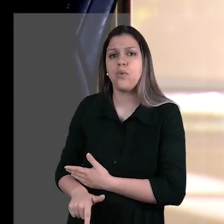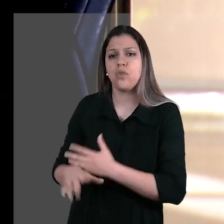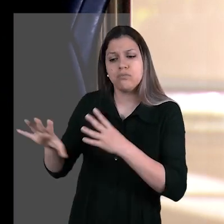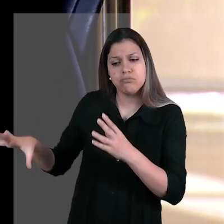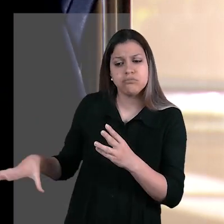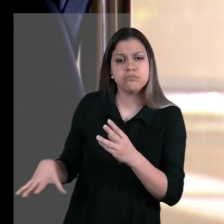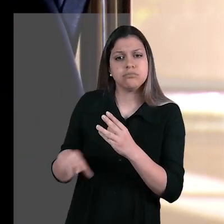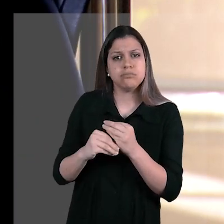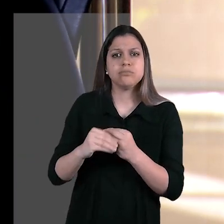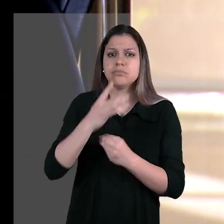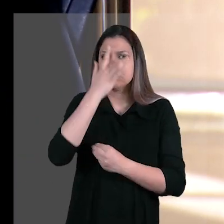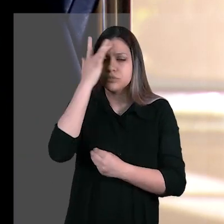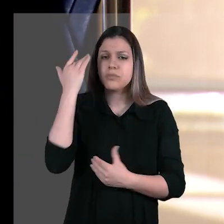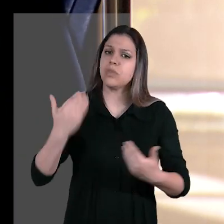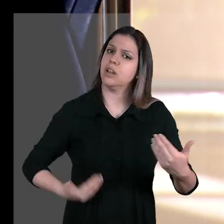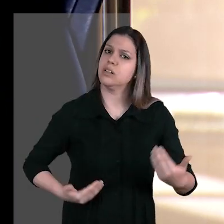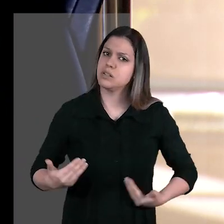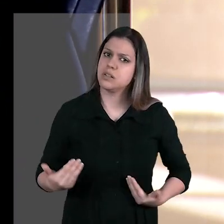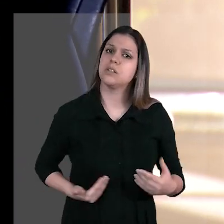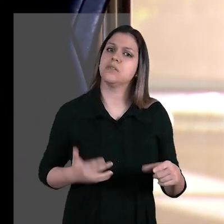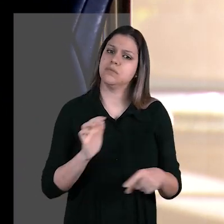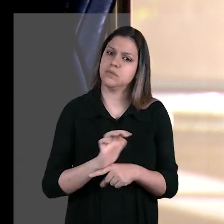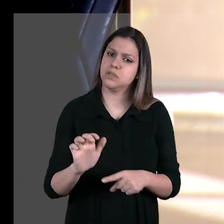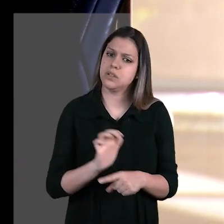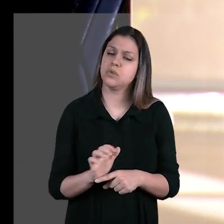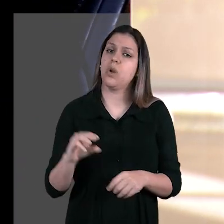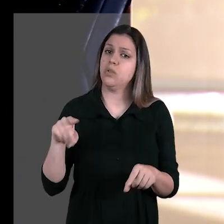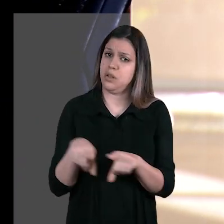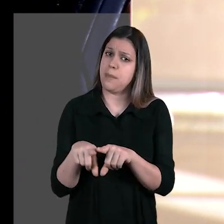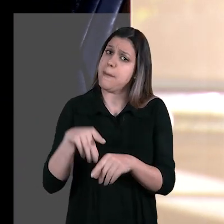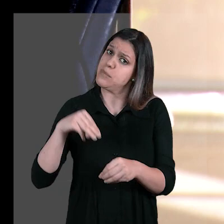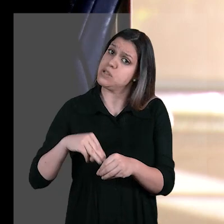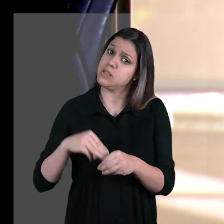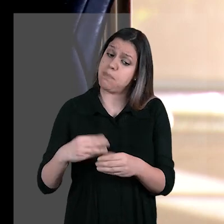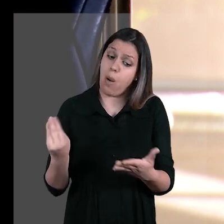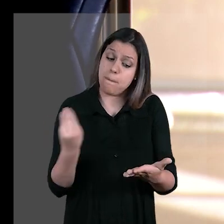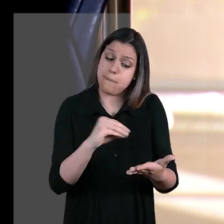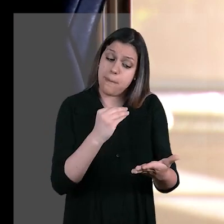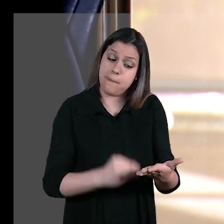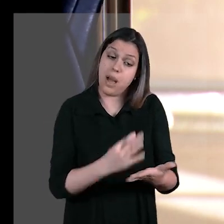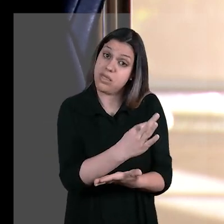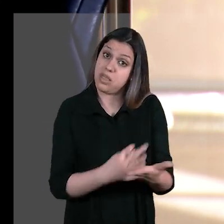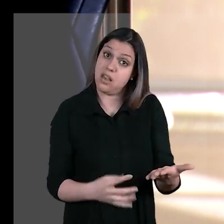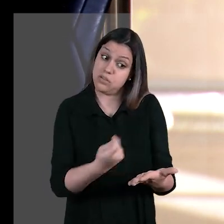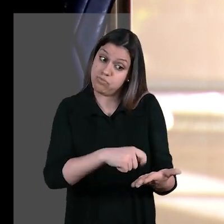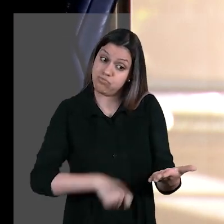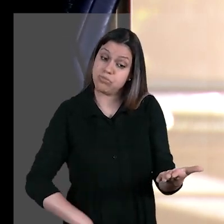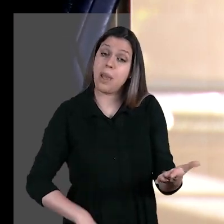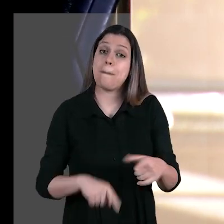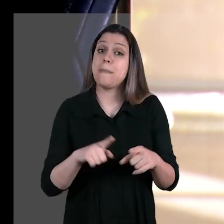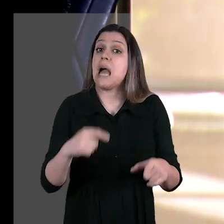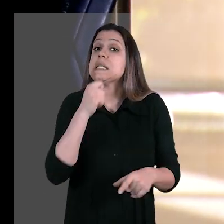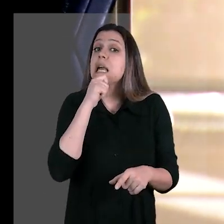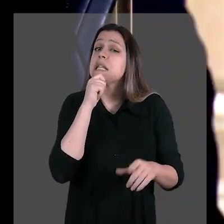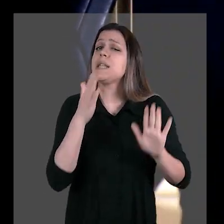seja incluído os servidores municipais e estaduais no texto. Então, é matéria ainda de